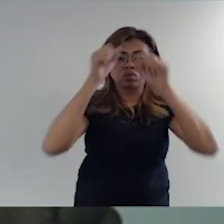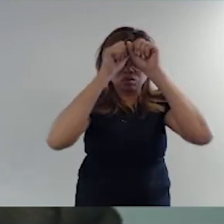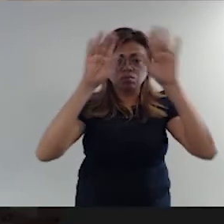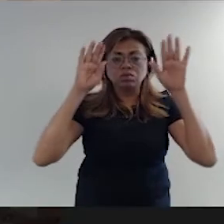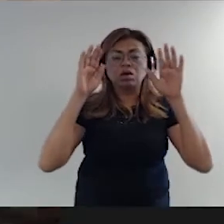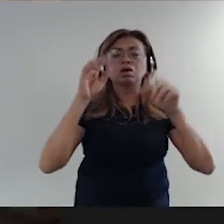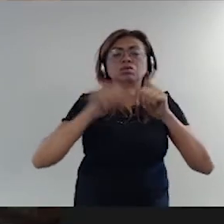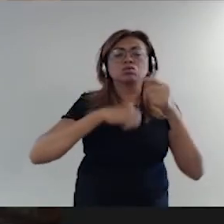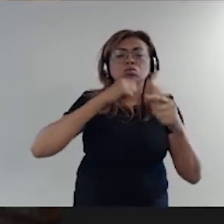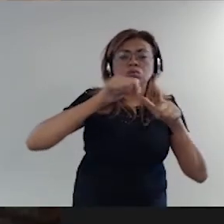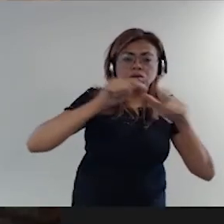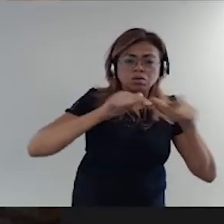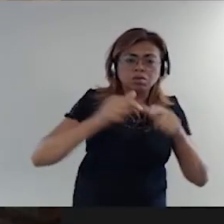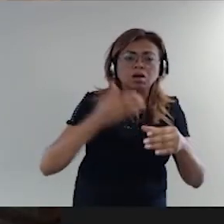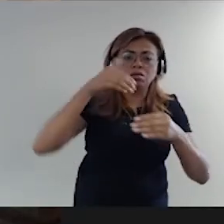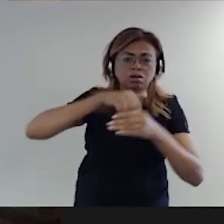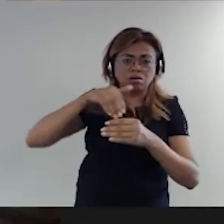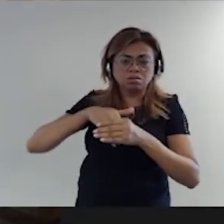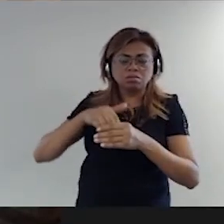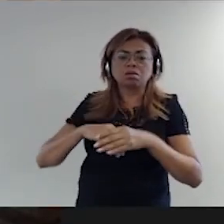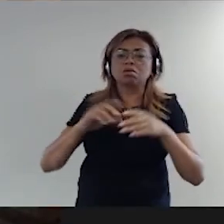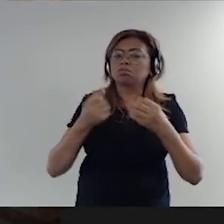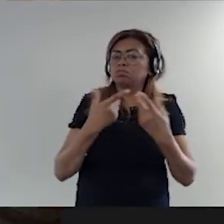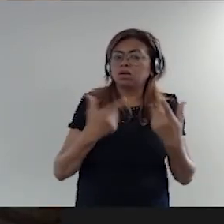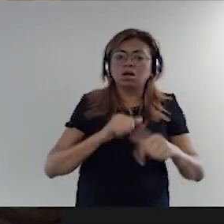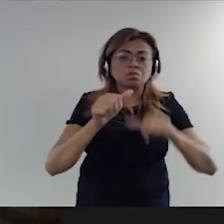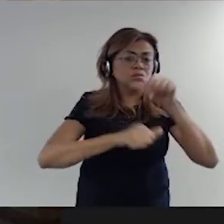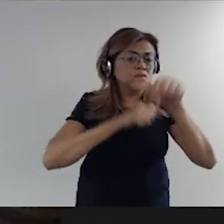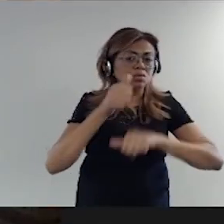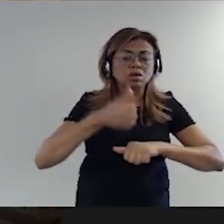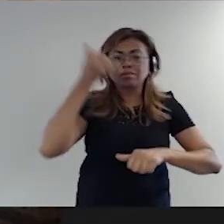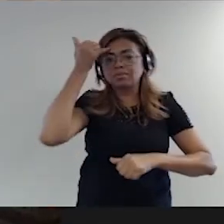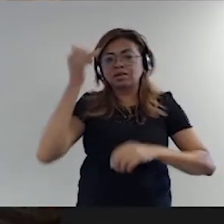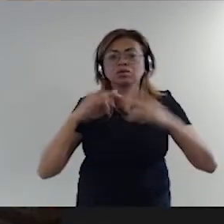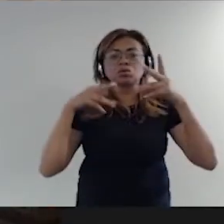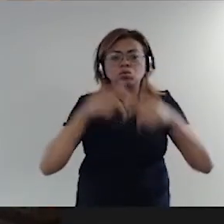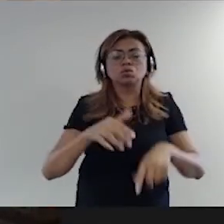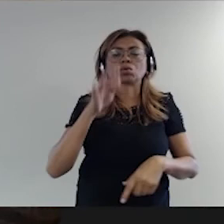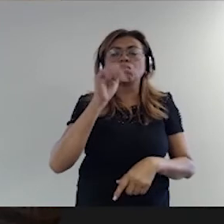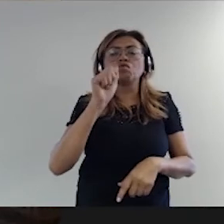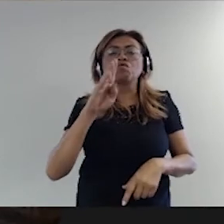tribunais regionais eleitorais. E o deputado Fábio Tradi parte da